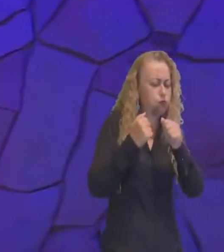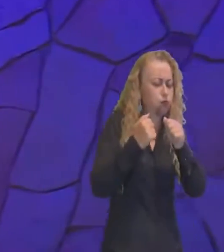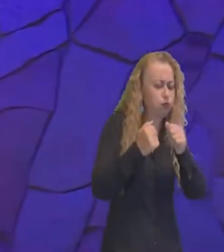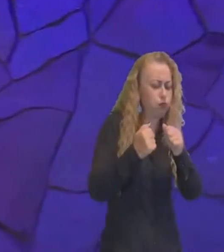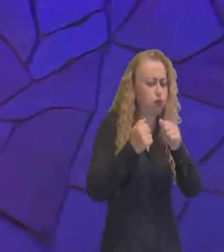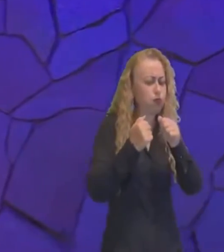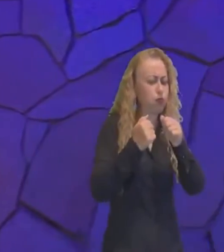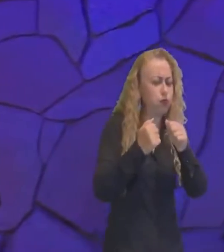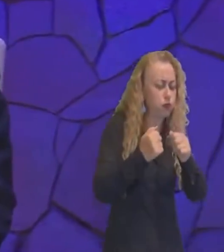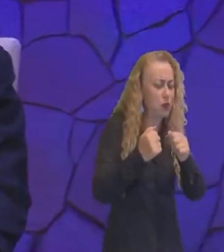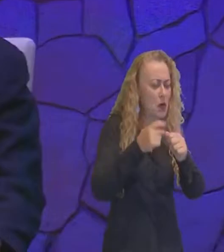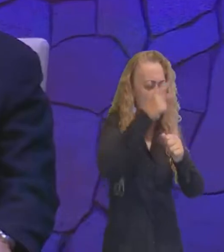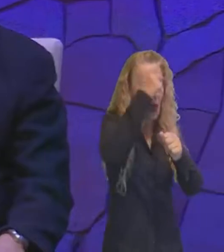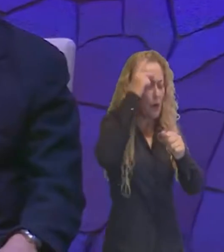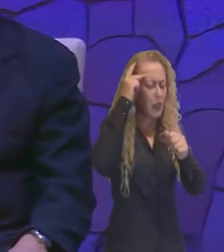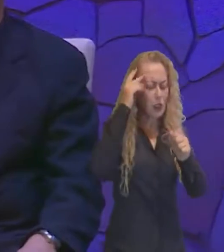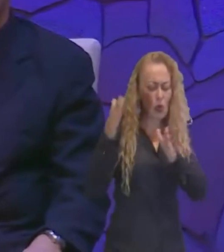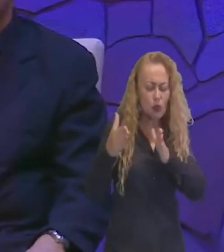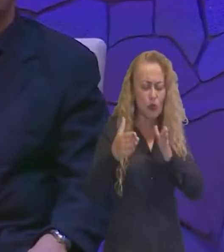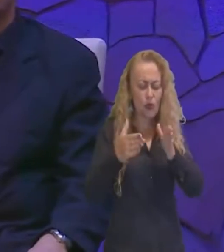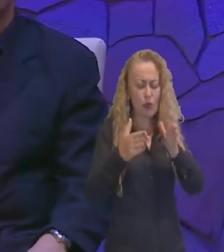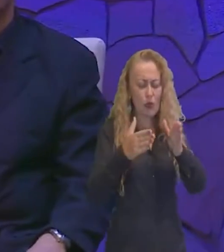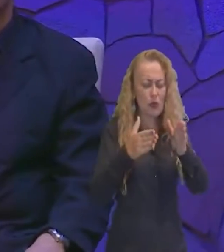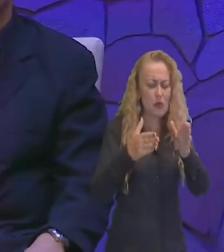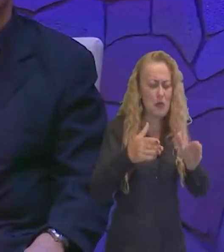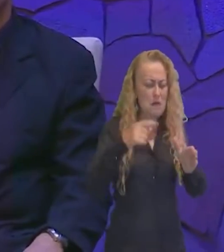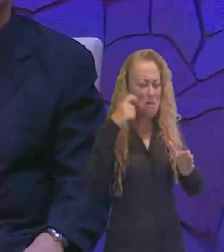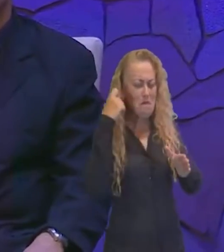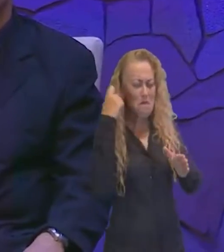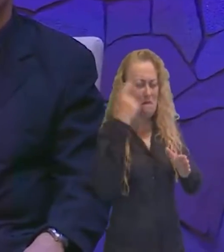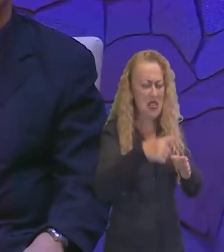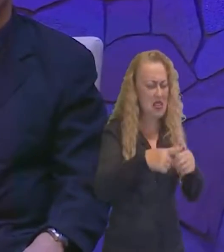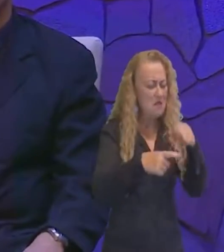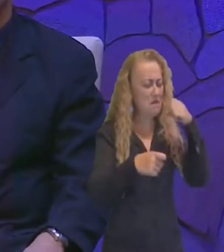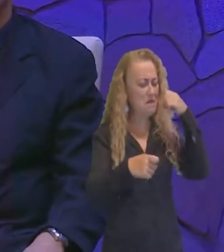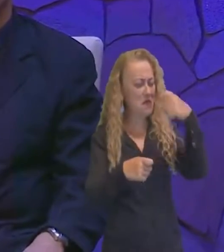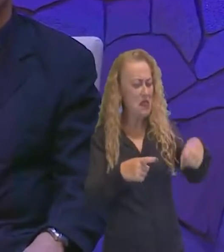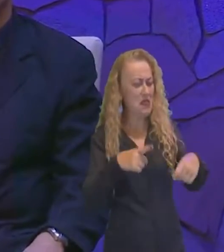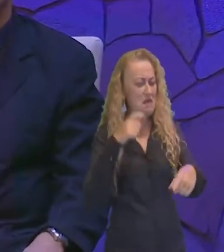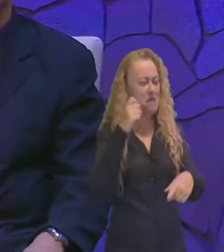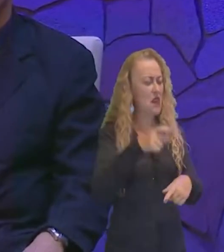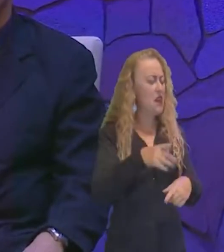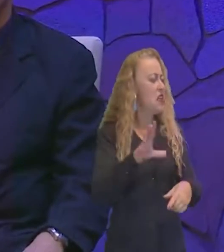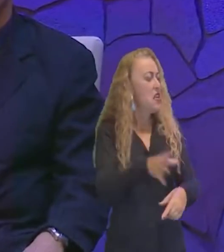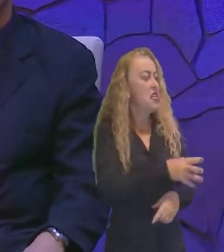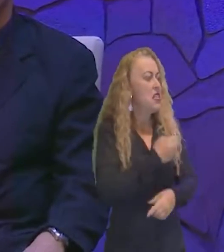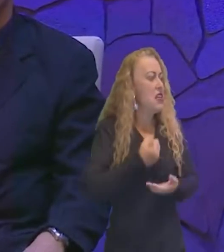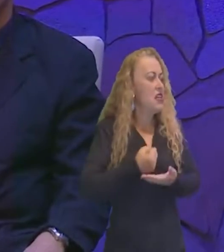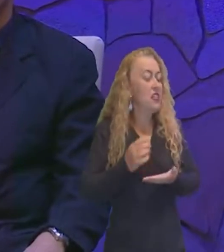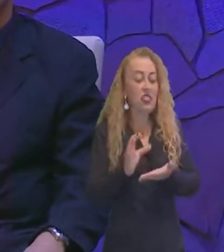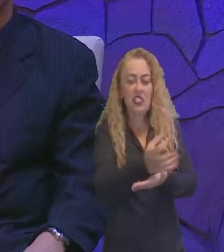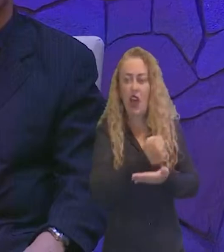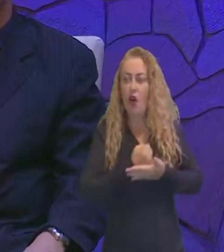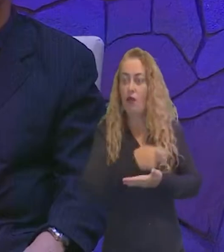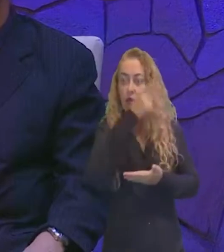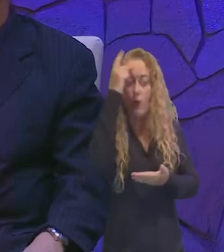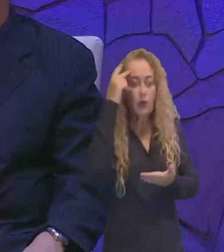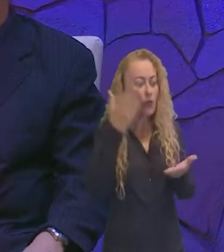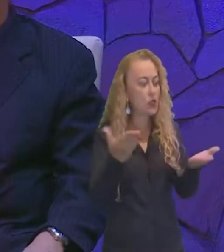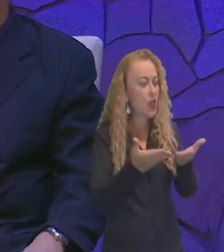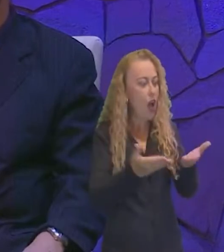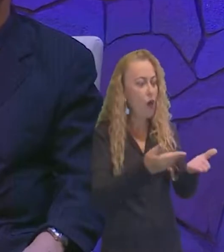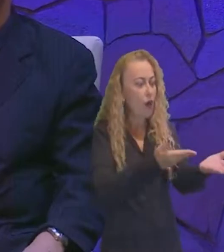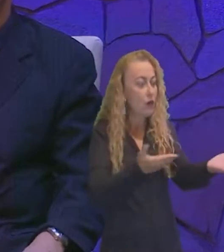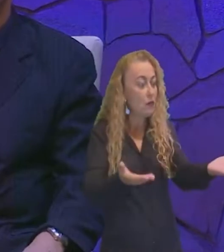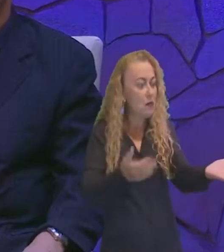as pessoas no caminho vociferando e dizendo: salvou os outros, a si mesmo não pôde se